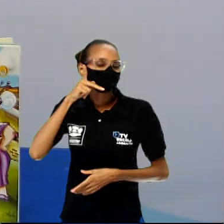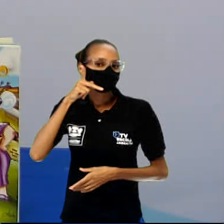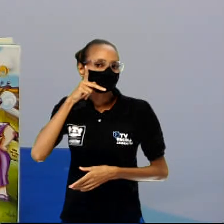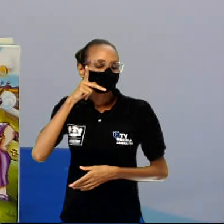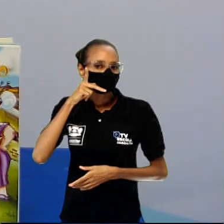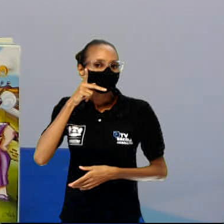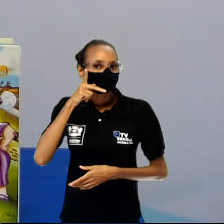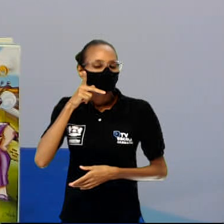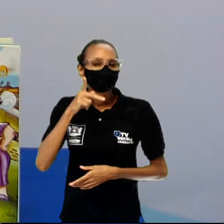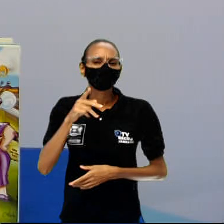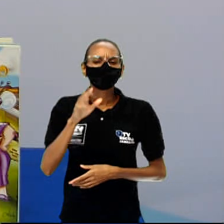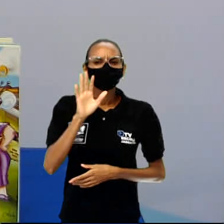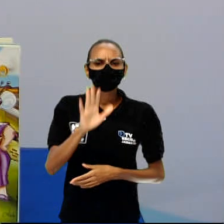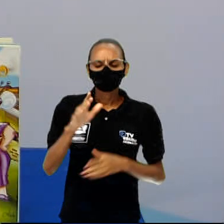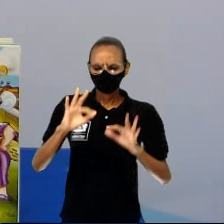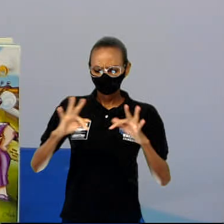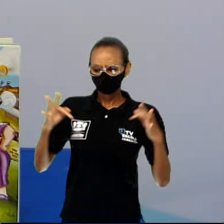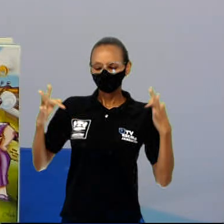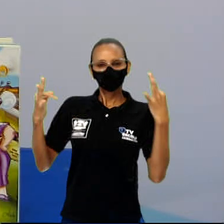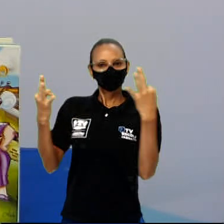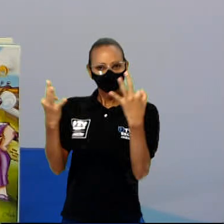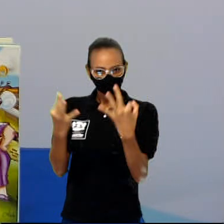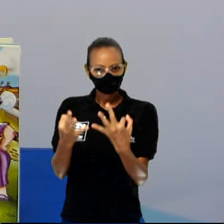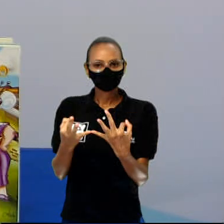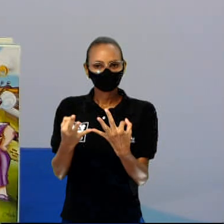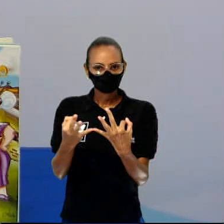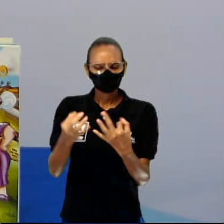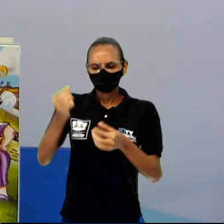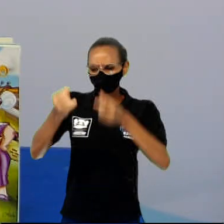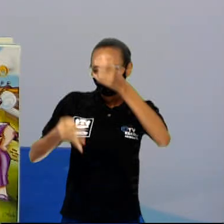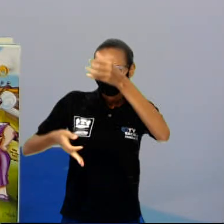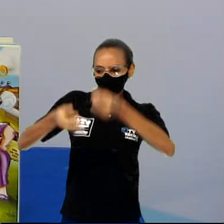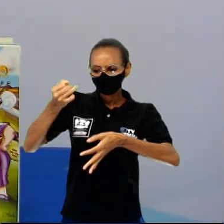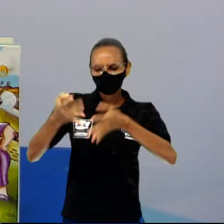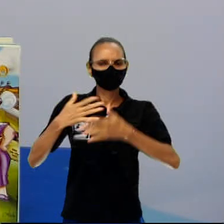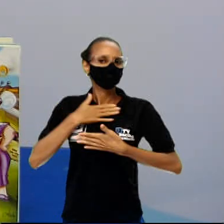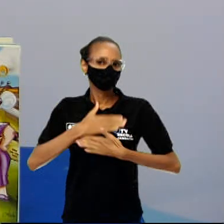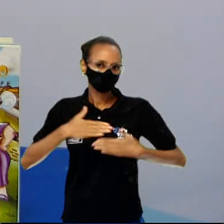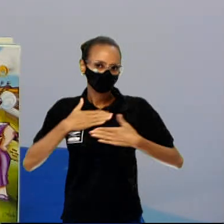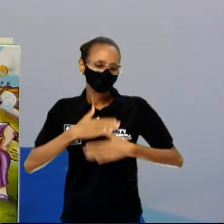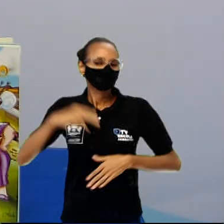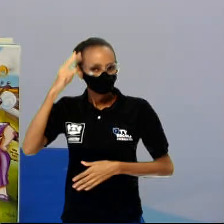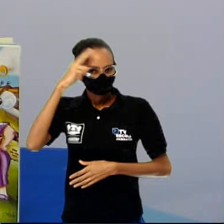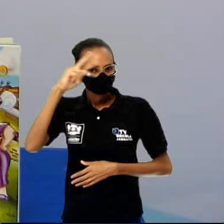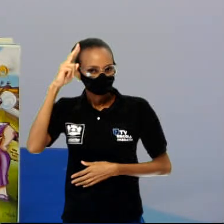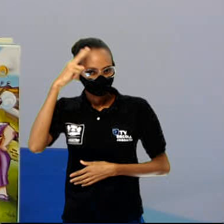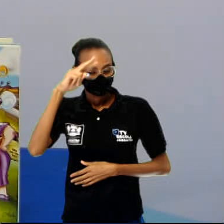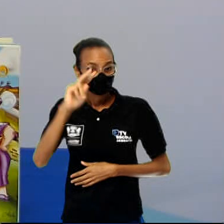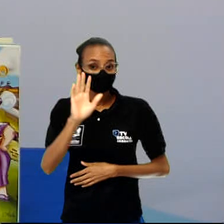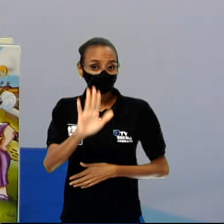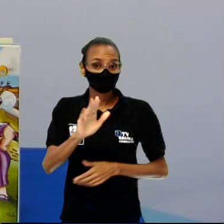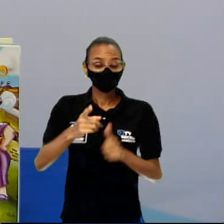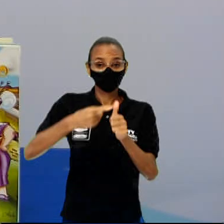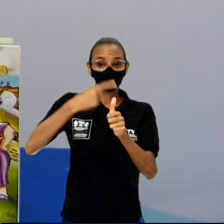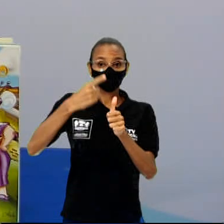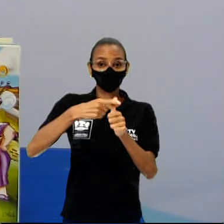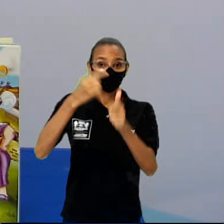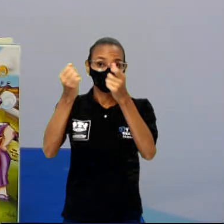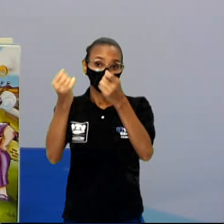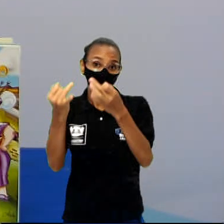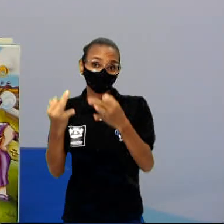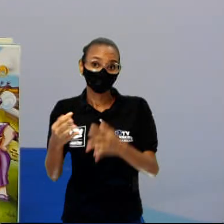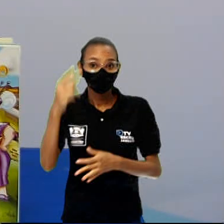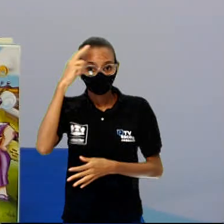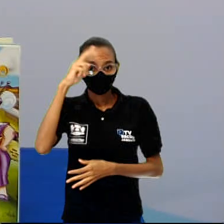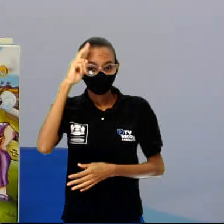e nasci numa família que gosta muito de contar história. Todo mundo gosta de contar história. Mas a minha primeira contadora de histórias foi a minha